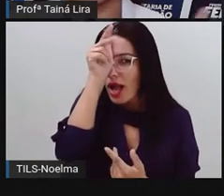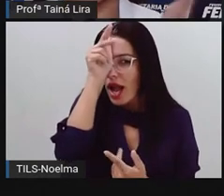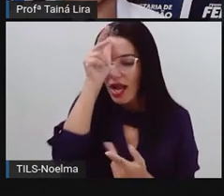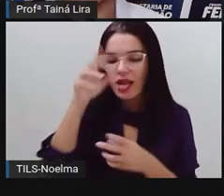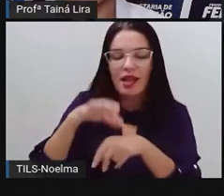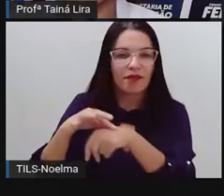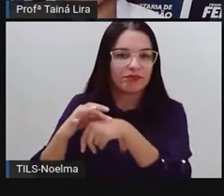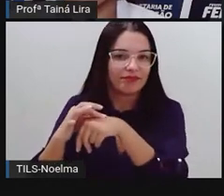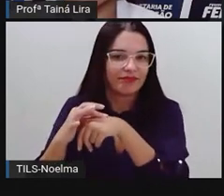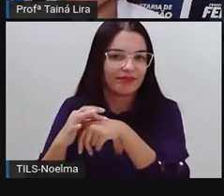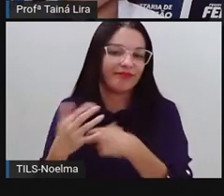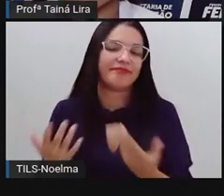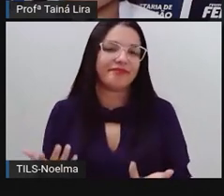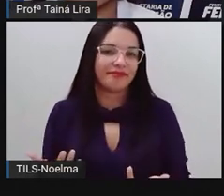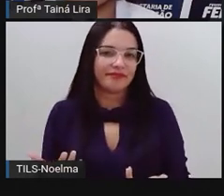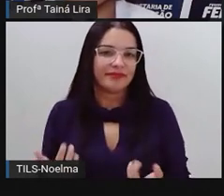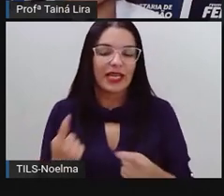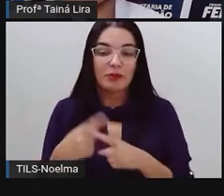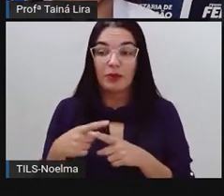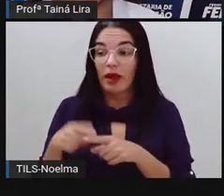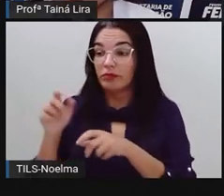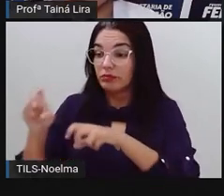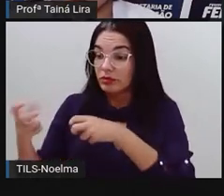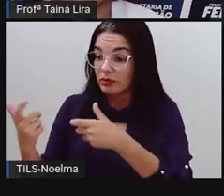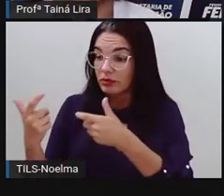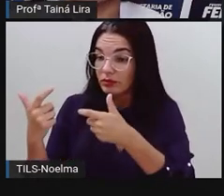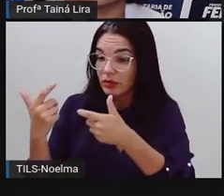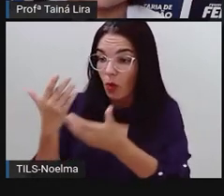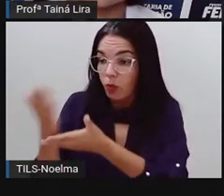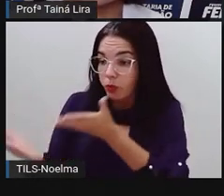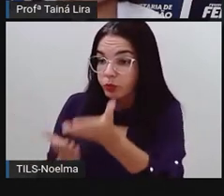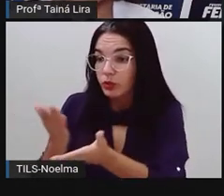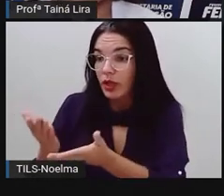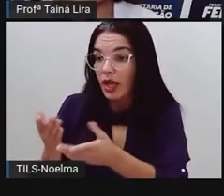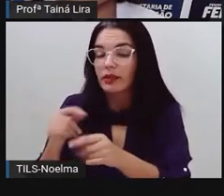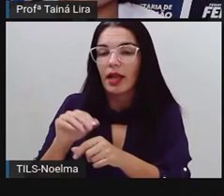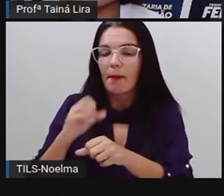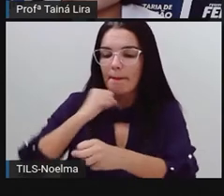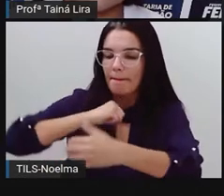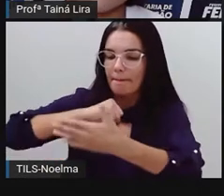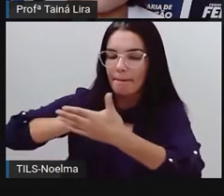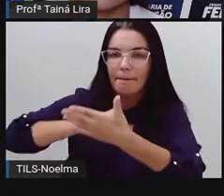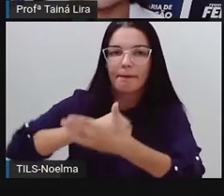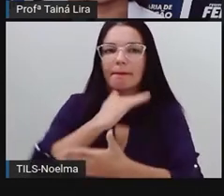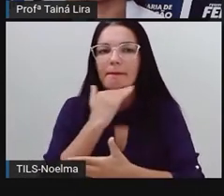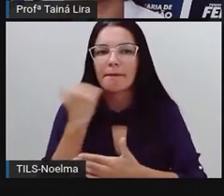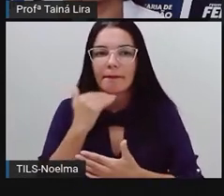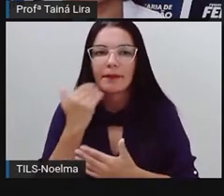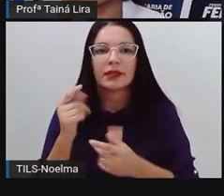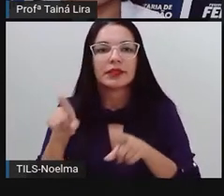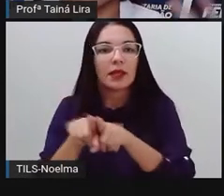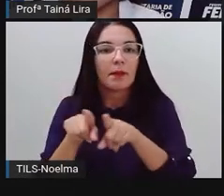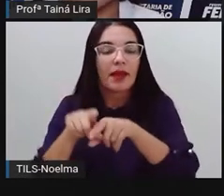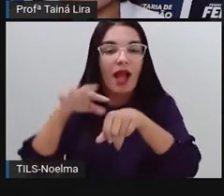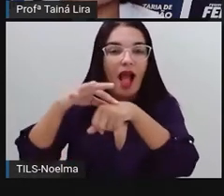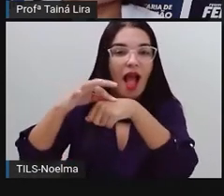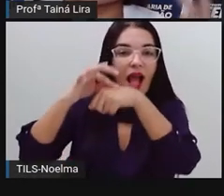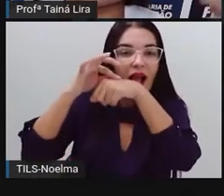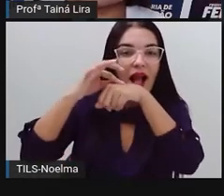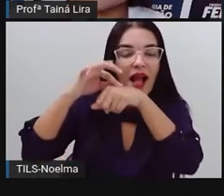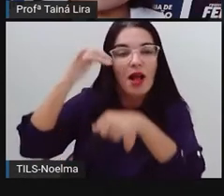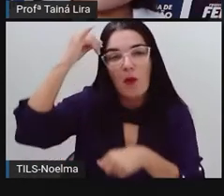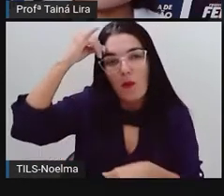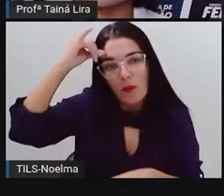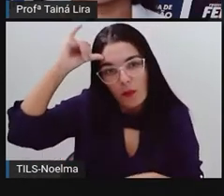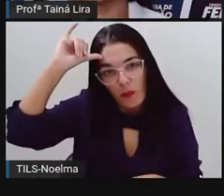criado lá no campo que depois né ele abatido e é vendido para nós a carne de boa então o boi